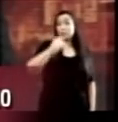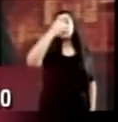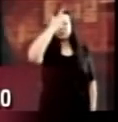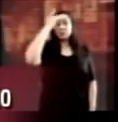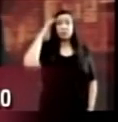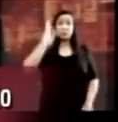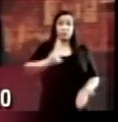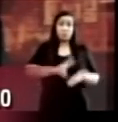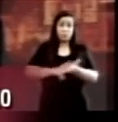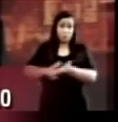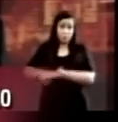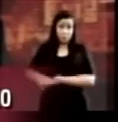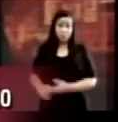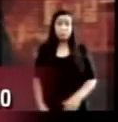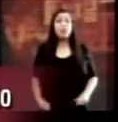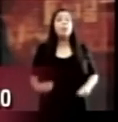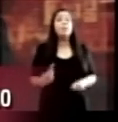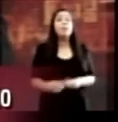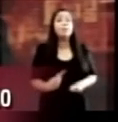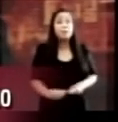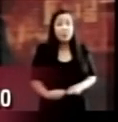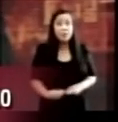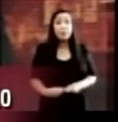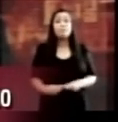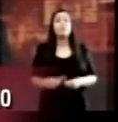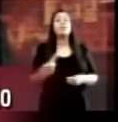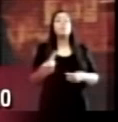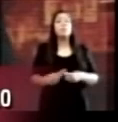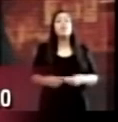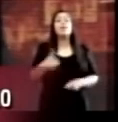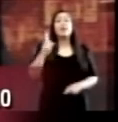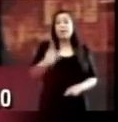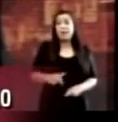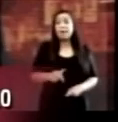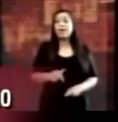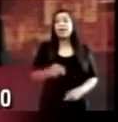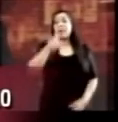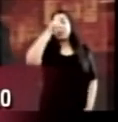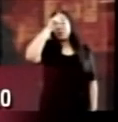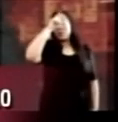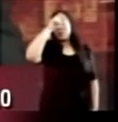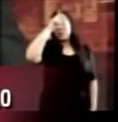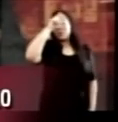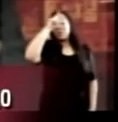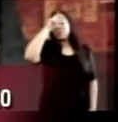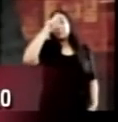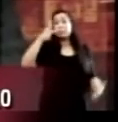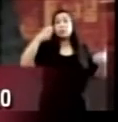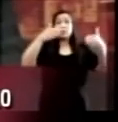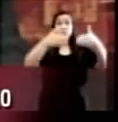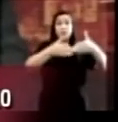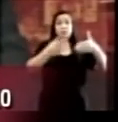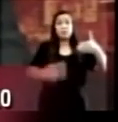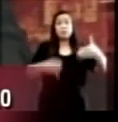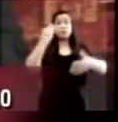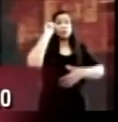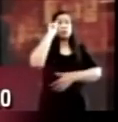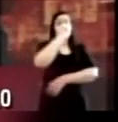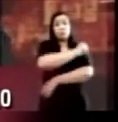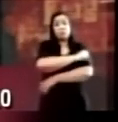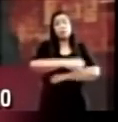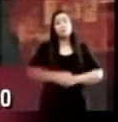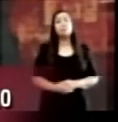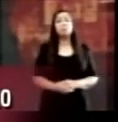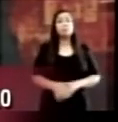internados. Por quê? Porque ela é o hospital de referência de São José do Rio Preto.